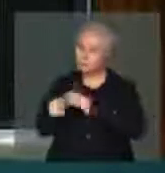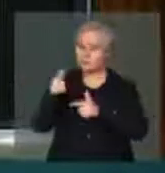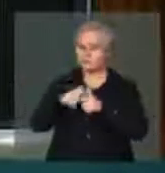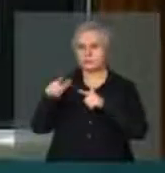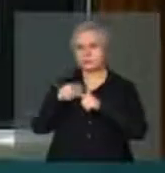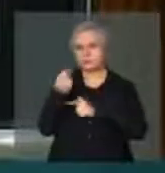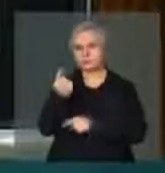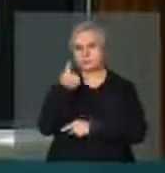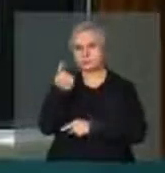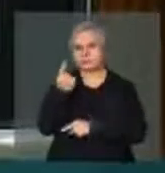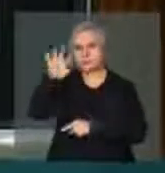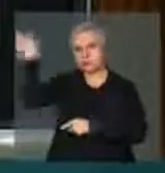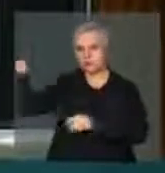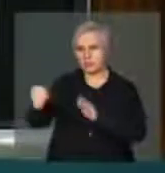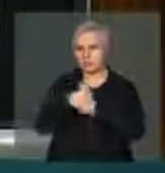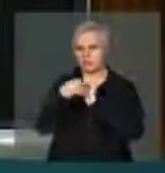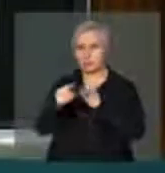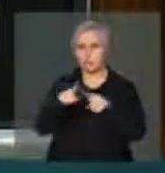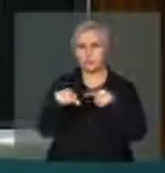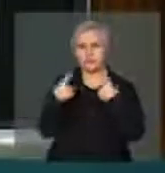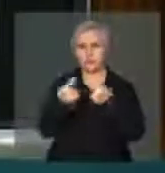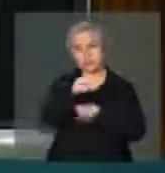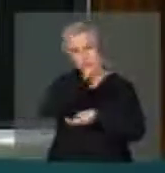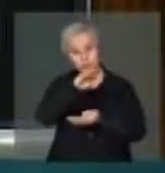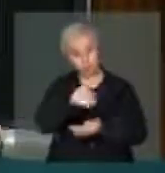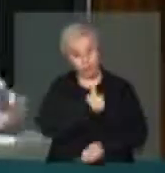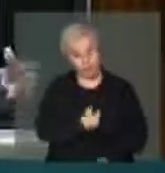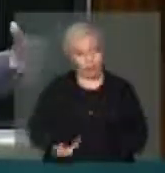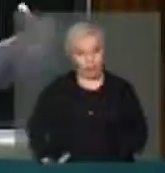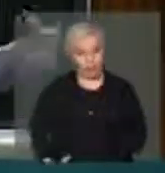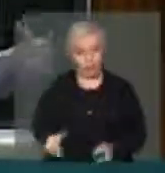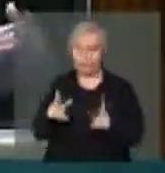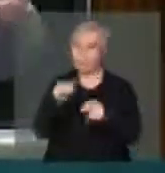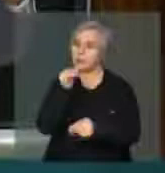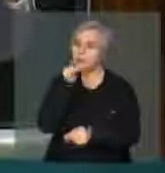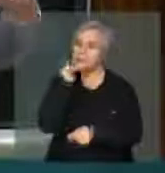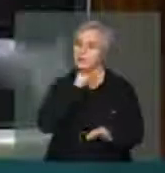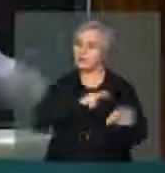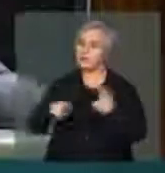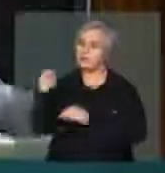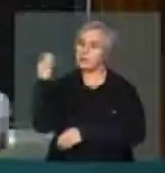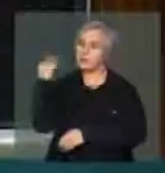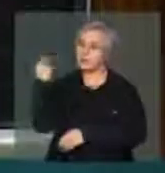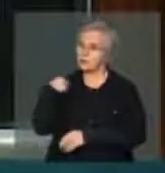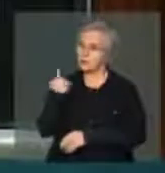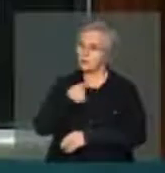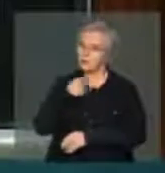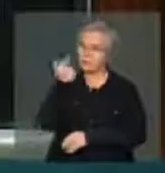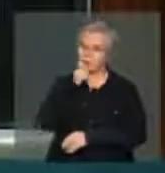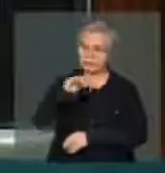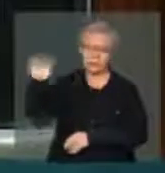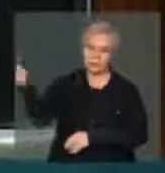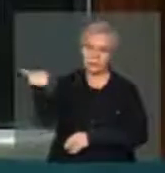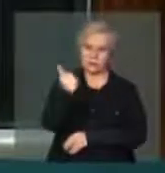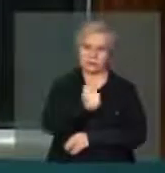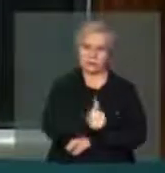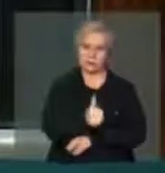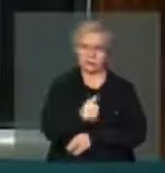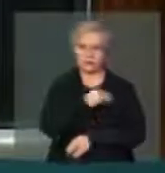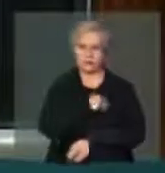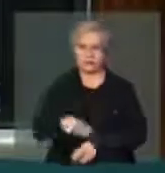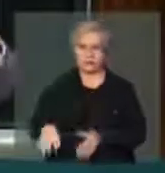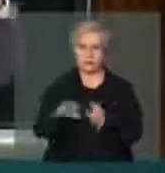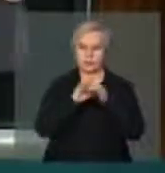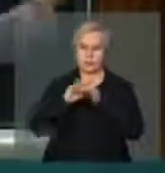trazer, Luiz Couto, nessa reunião, o governo. Como a semana passada a gente trouxe aí o presidente, o ministro da Integração